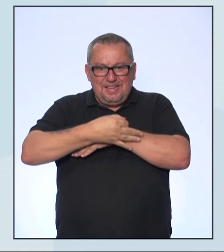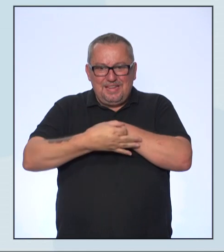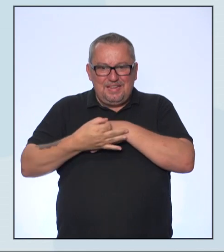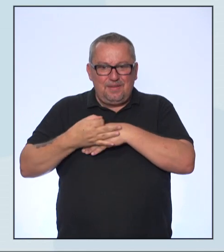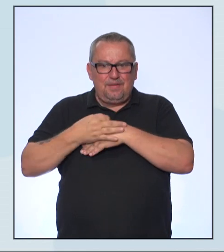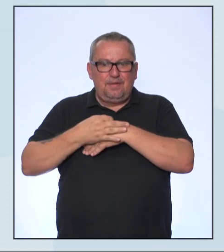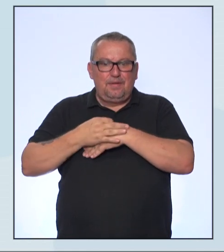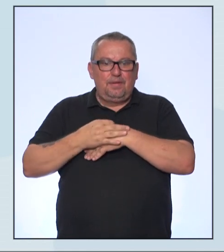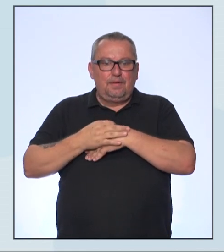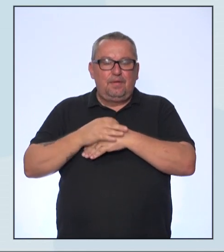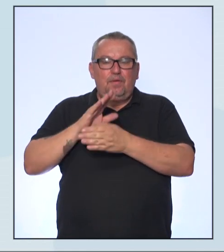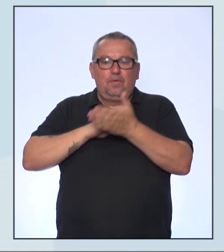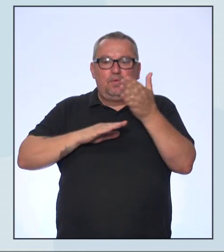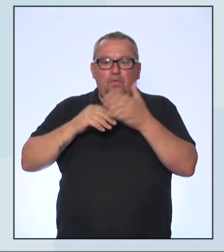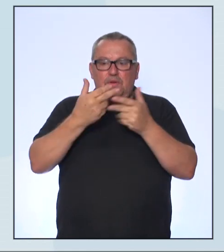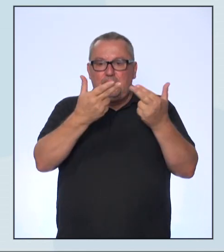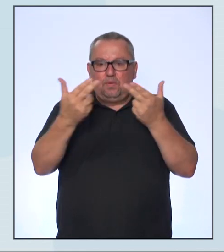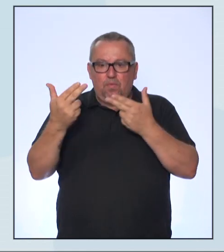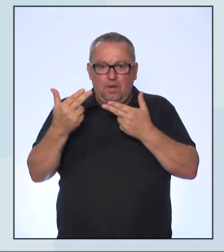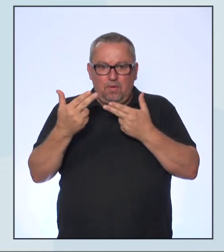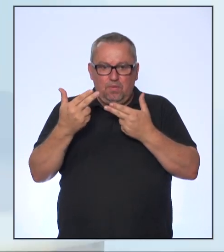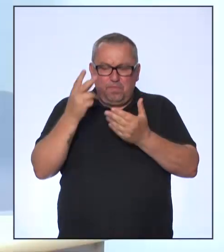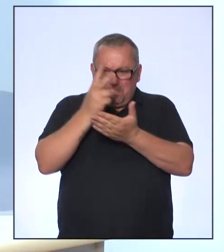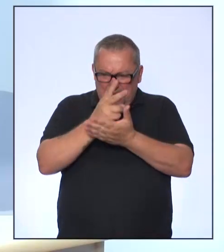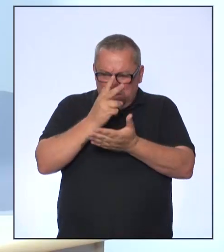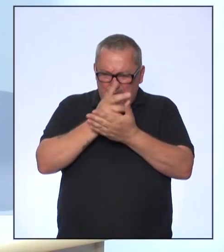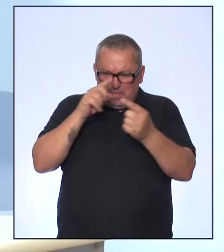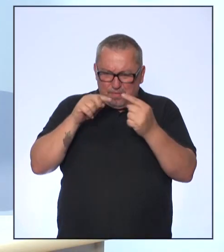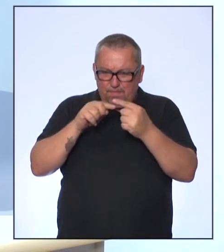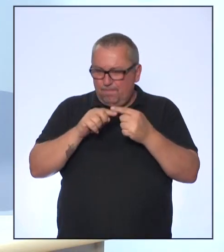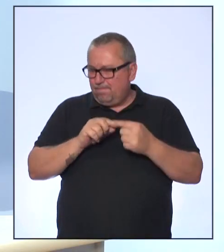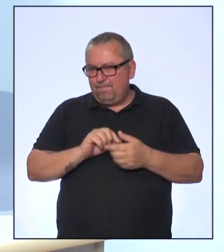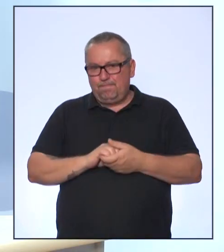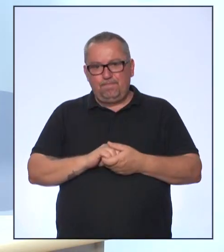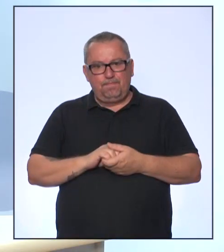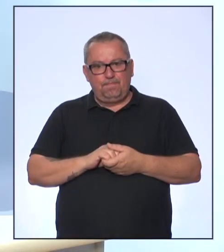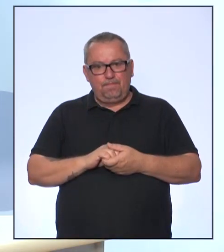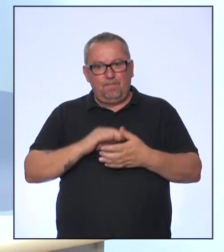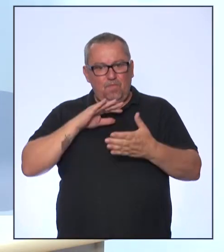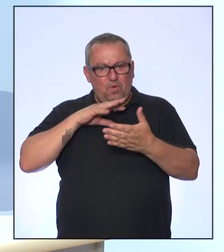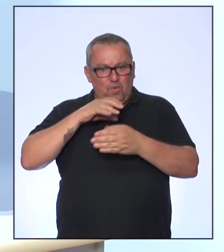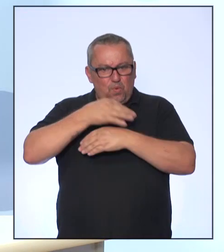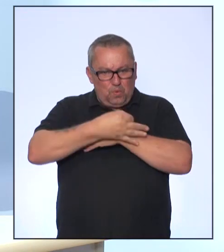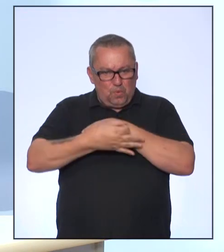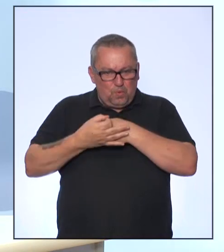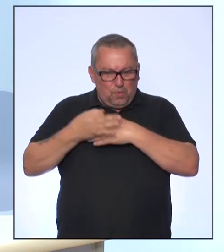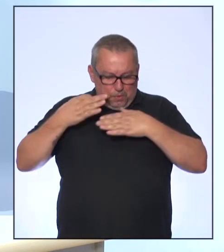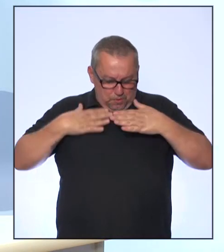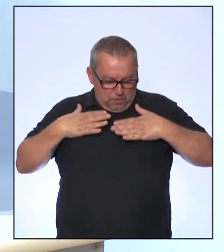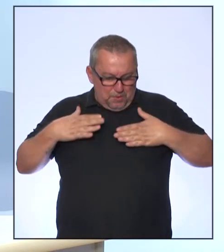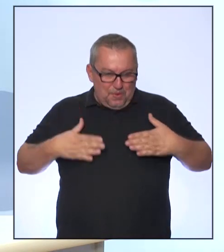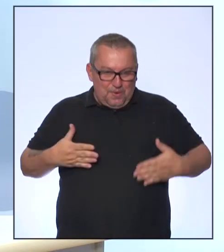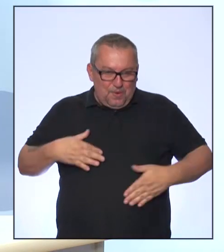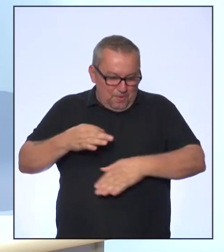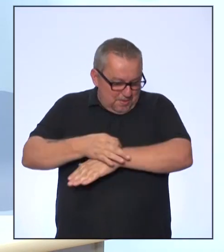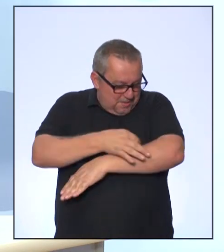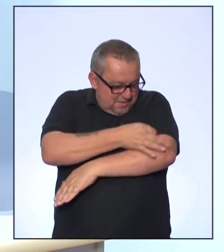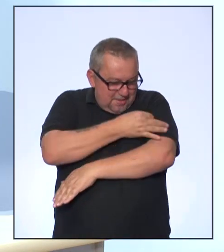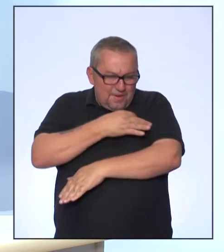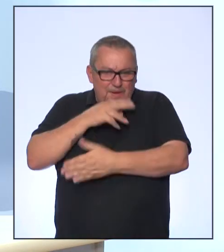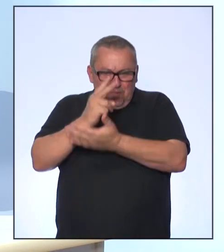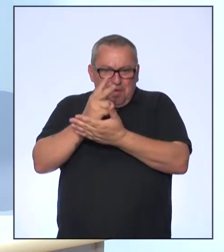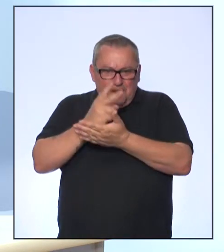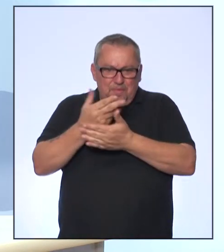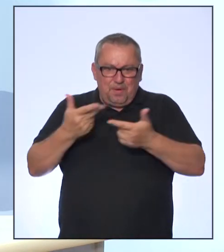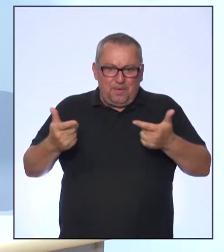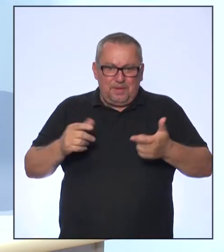complexo. Todas elas são iguais e possuem as mesmas funções? Todas as células aí do seu corpo vão fazer a mesma